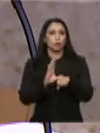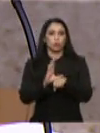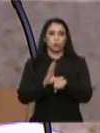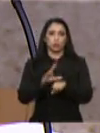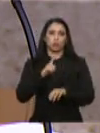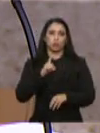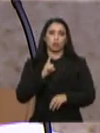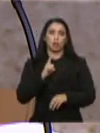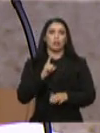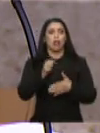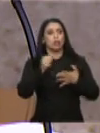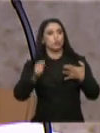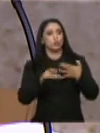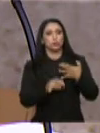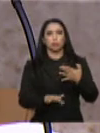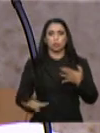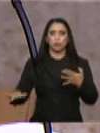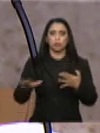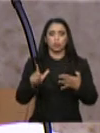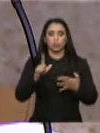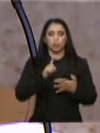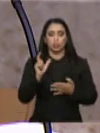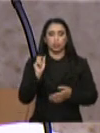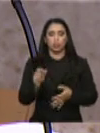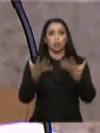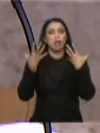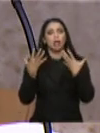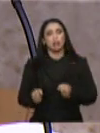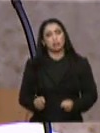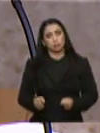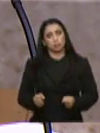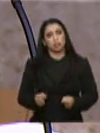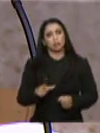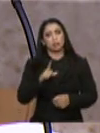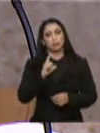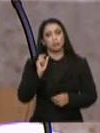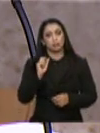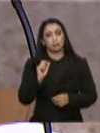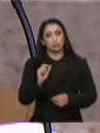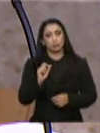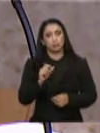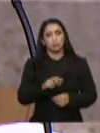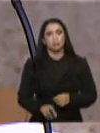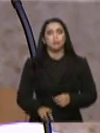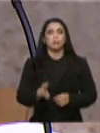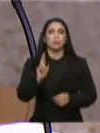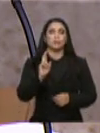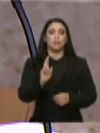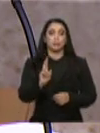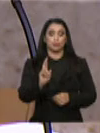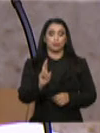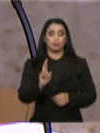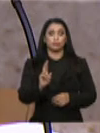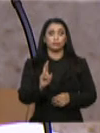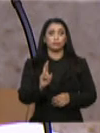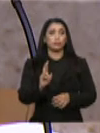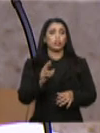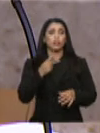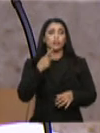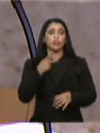firme jurisprudência desta Casa quanto à sua admissibilidade. Aqui eu estou me referindo à ação